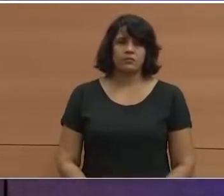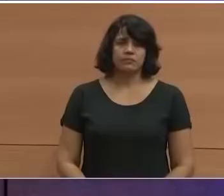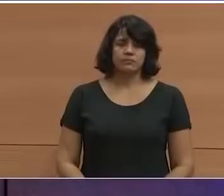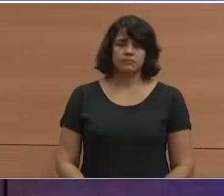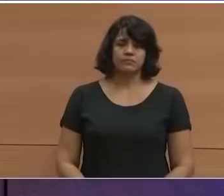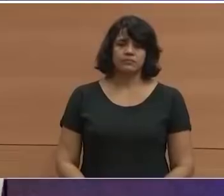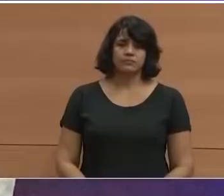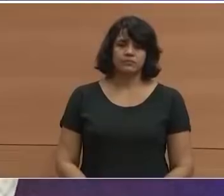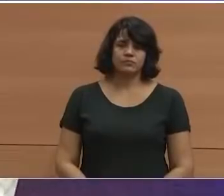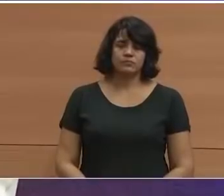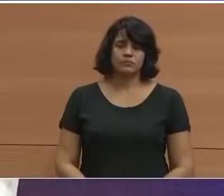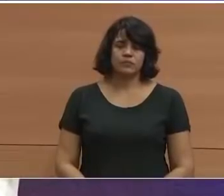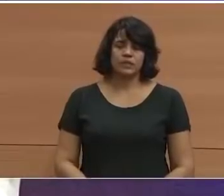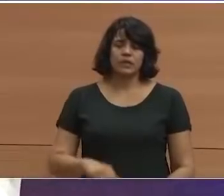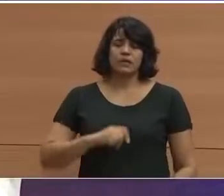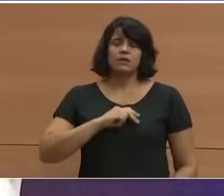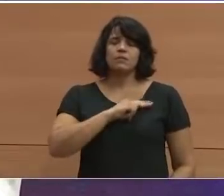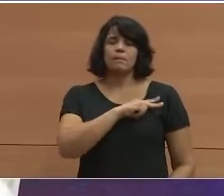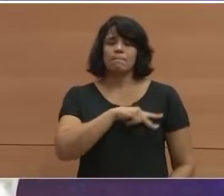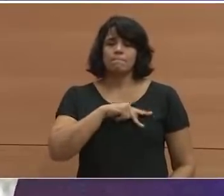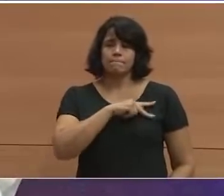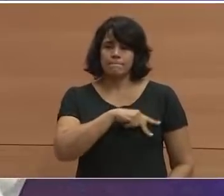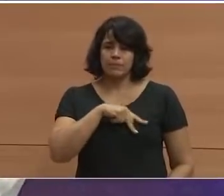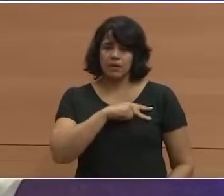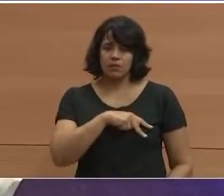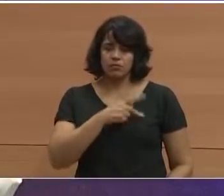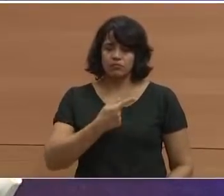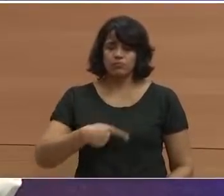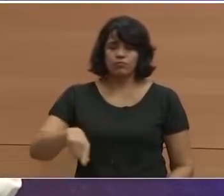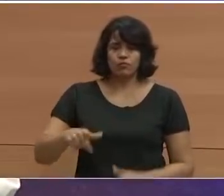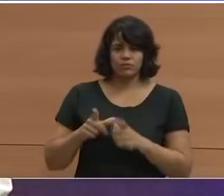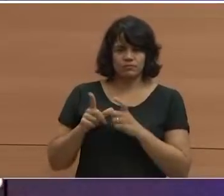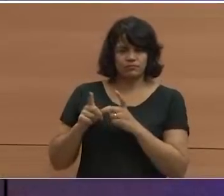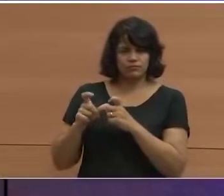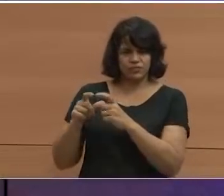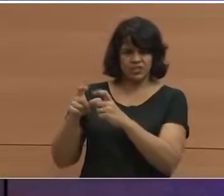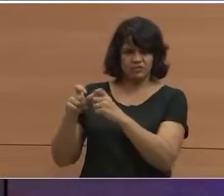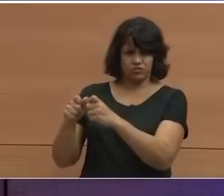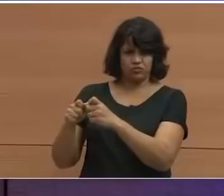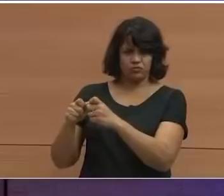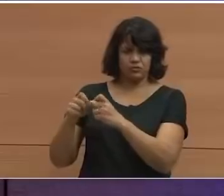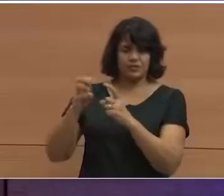passagem por Éfeso, em sua terceira viagem,